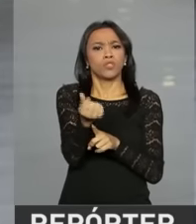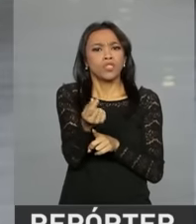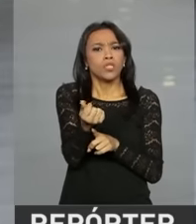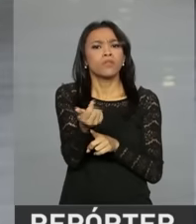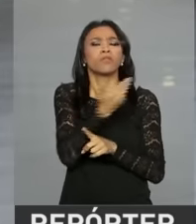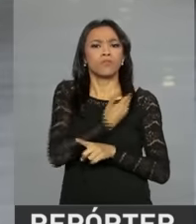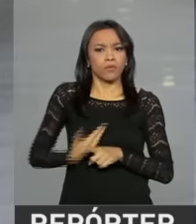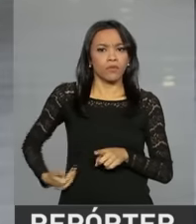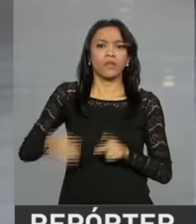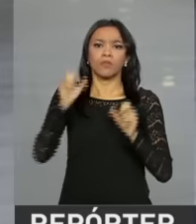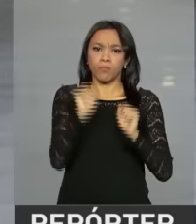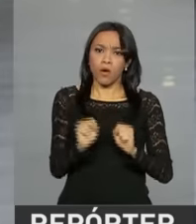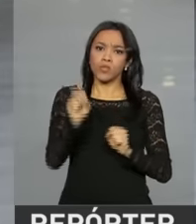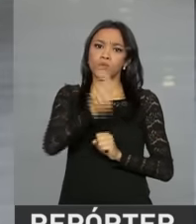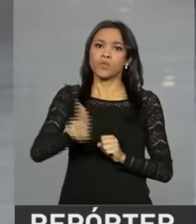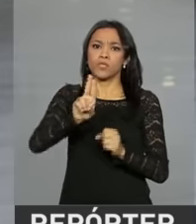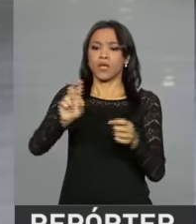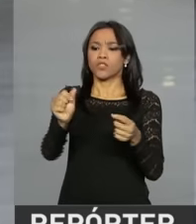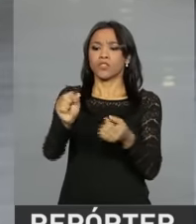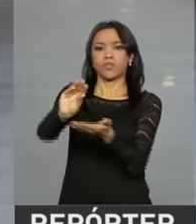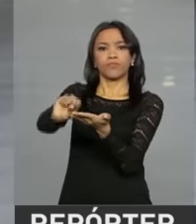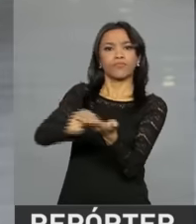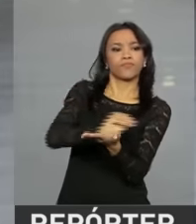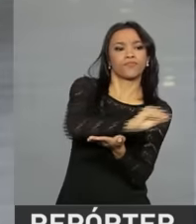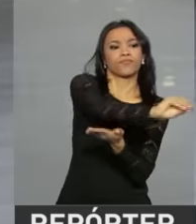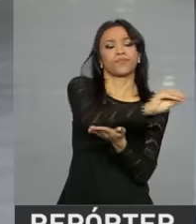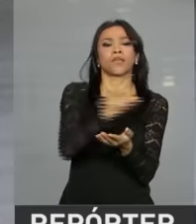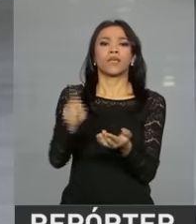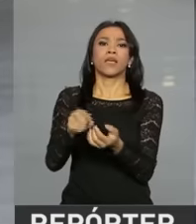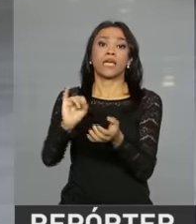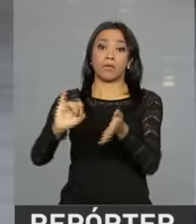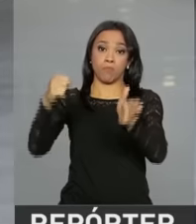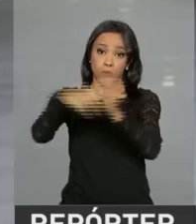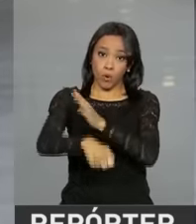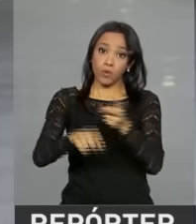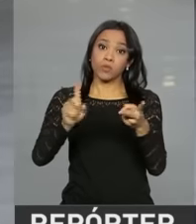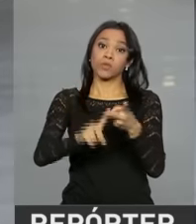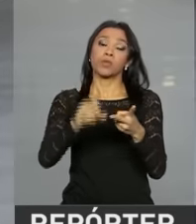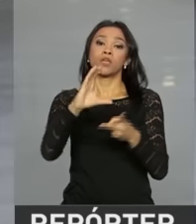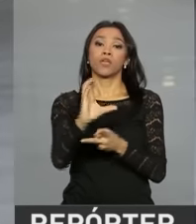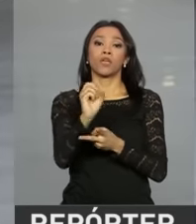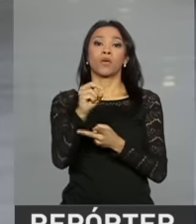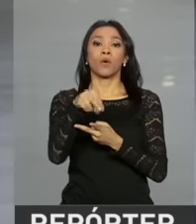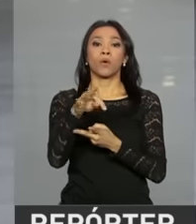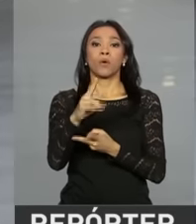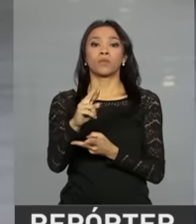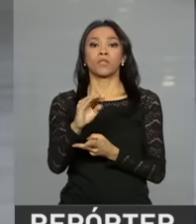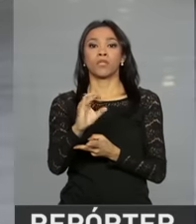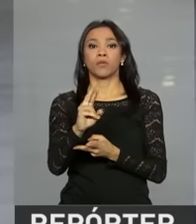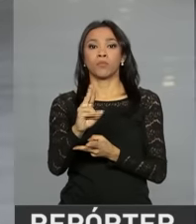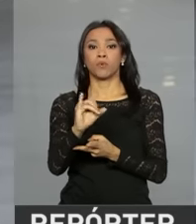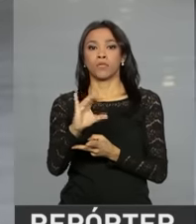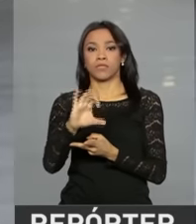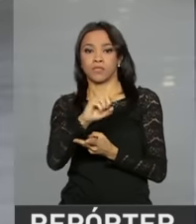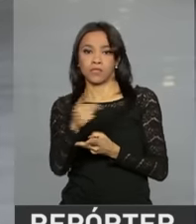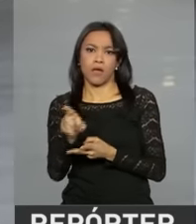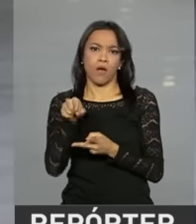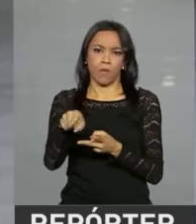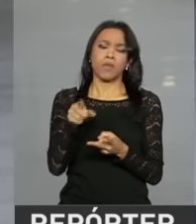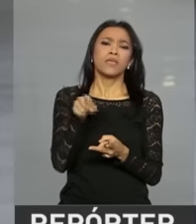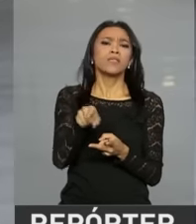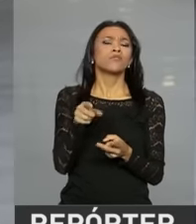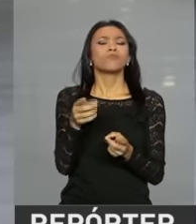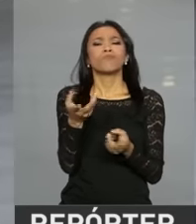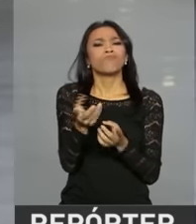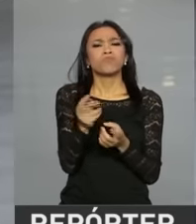das receitas obtidas com contribuições sociais e impostos. Essa proposta, a desvinculação das receitas da União, ela dá mais